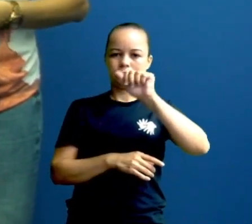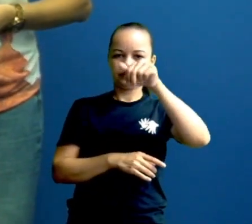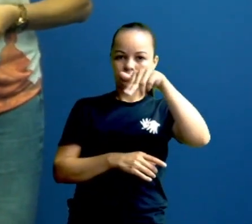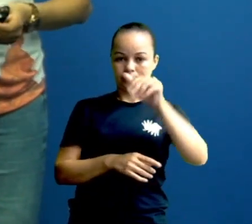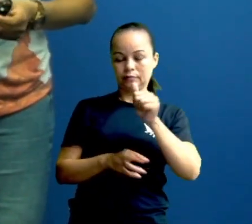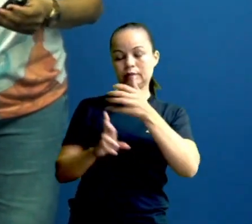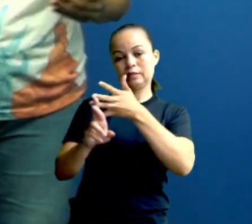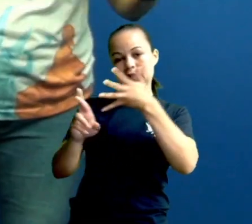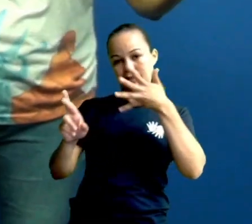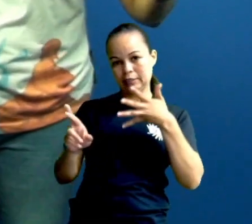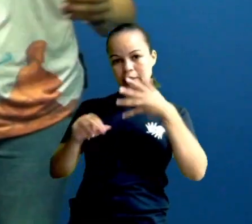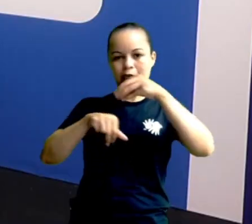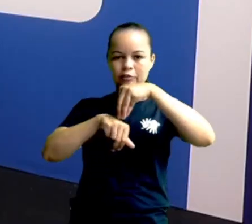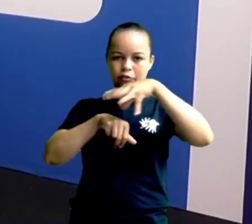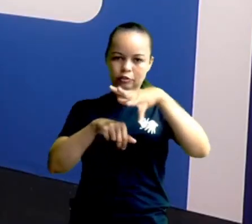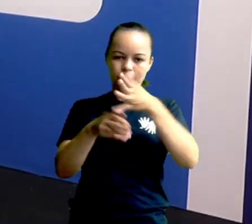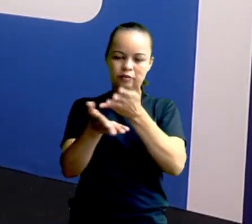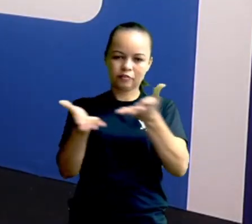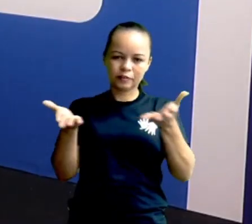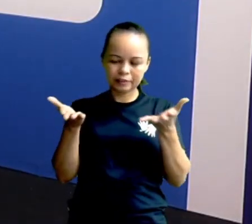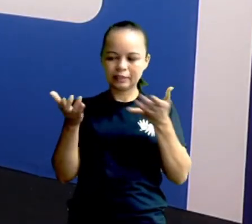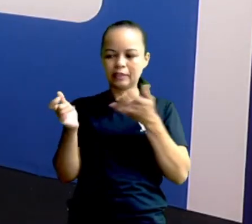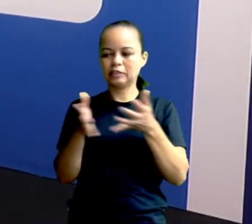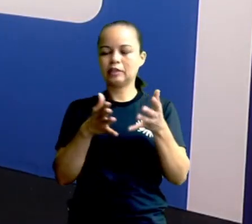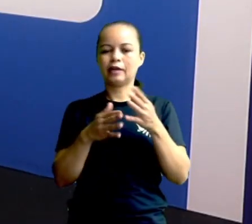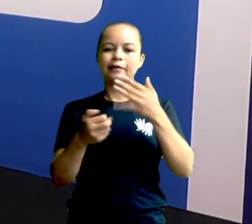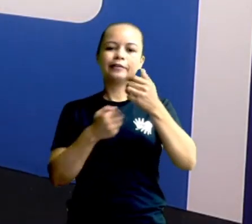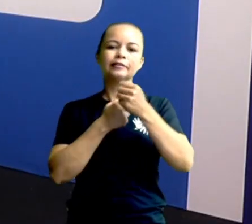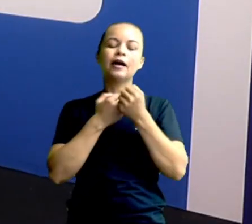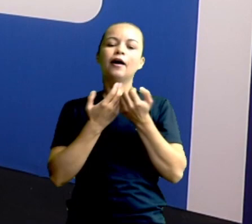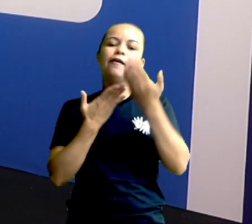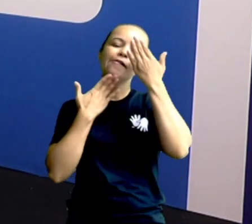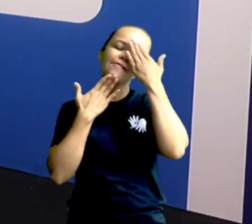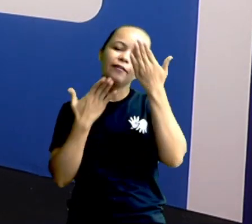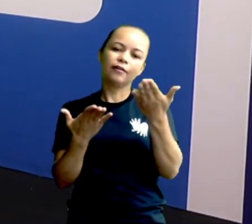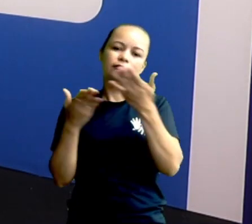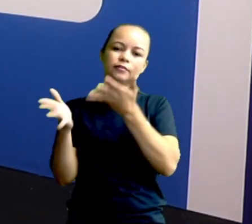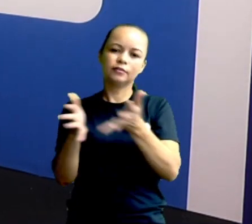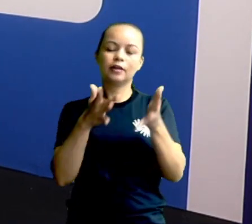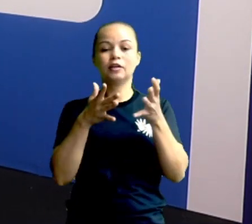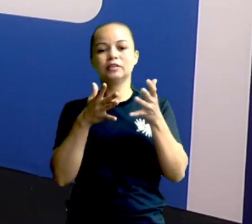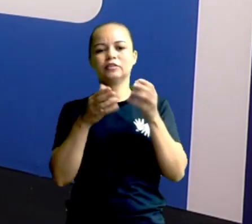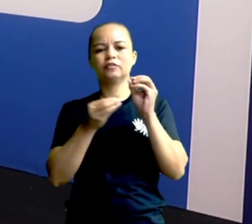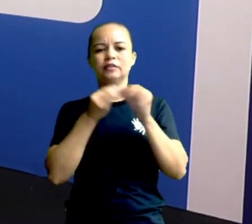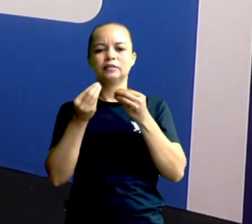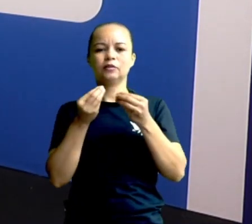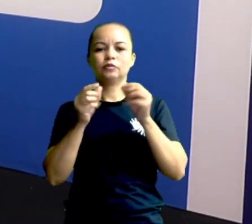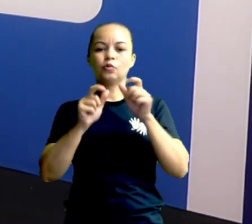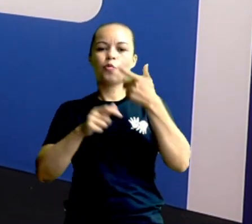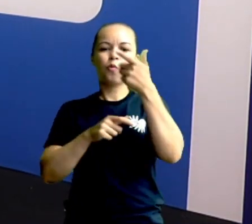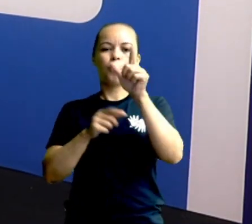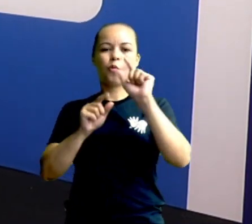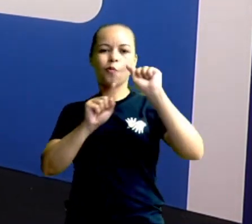as referências e eu só tenho a agradecer. Porque para mim é sempre uma grande satisfação estar aqui com vocês do outro lado da